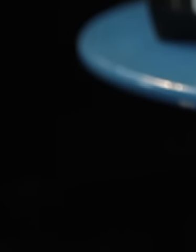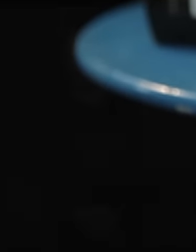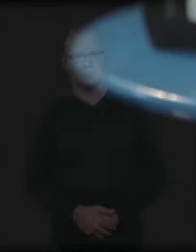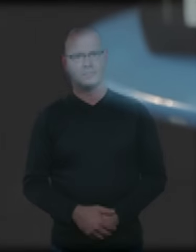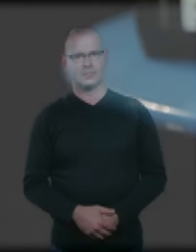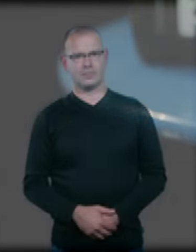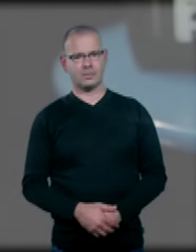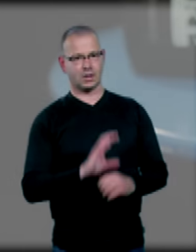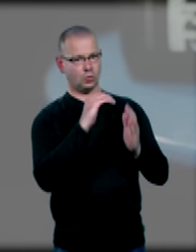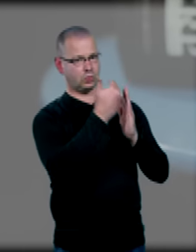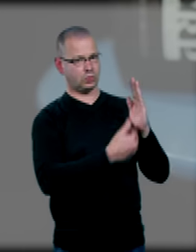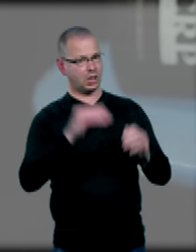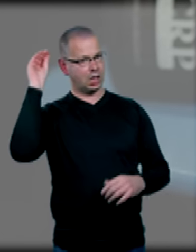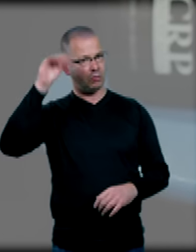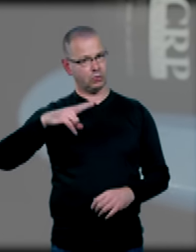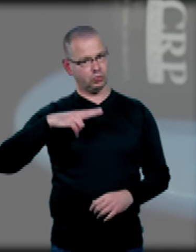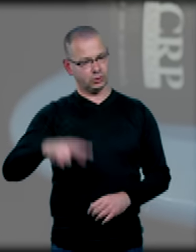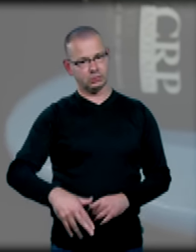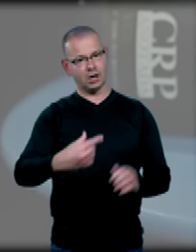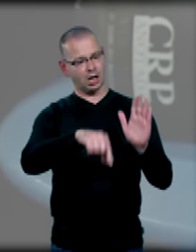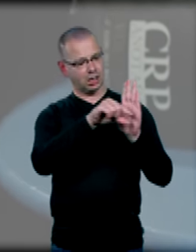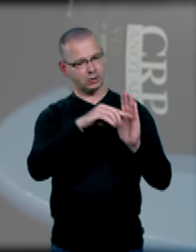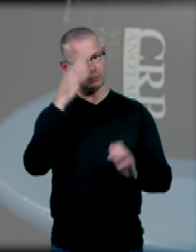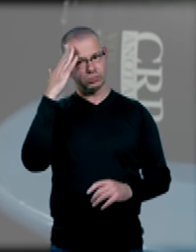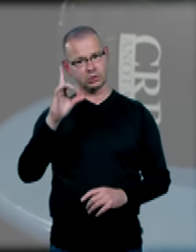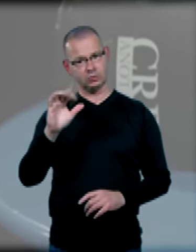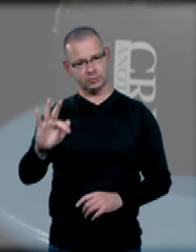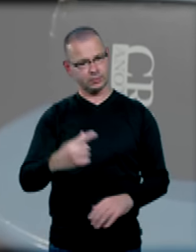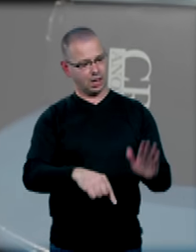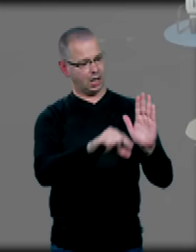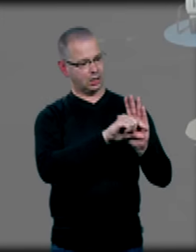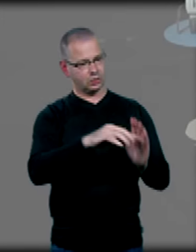Constituição da República Portuguesa. Constituição da República Portuguesa.